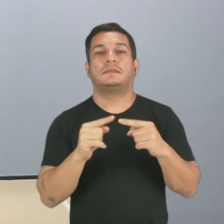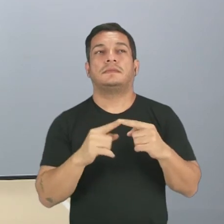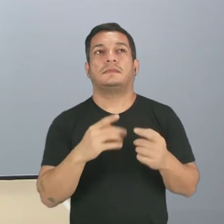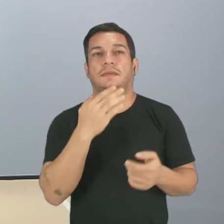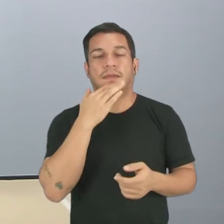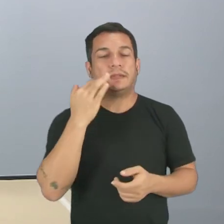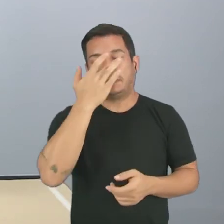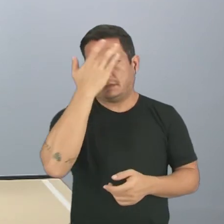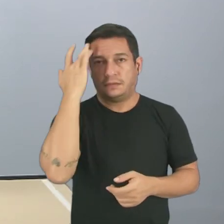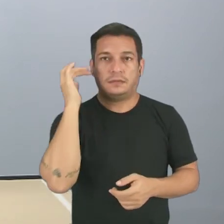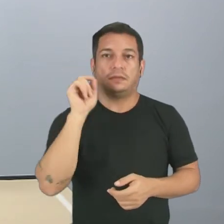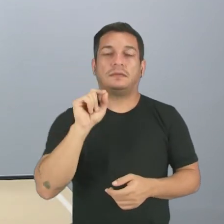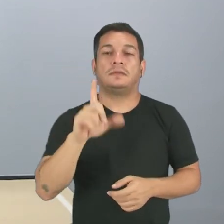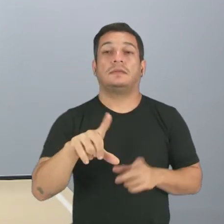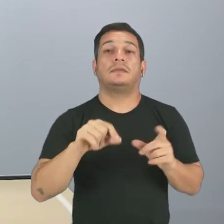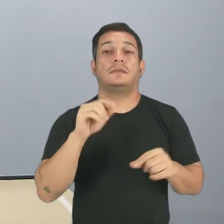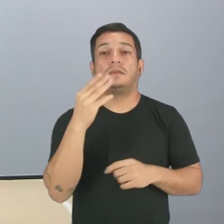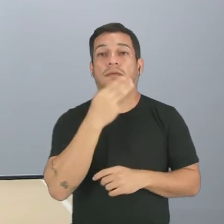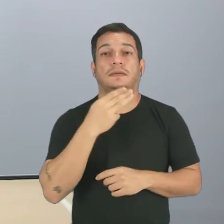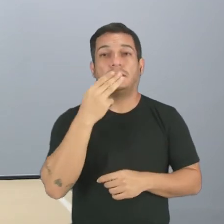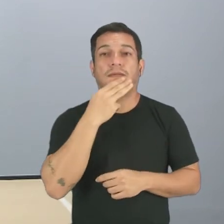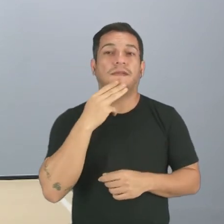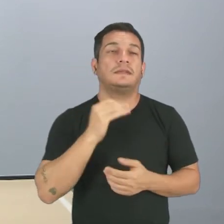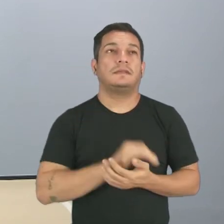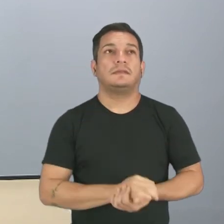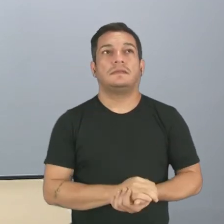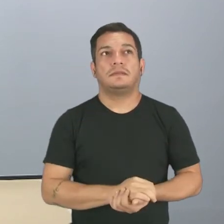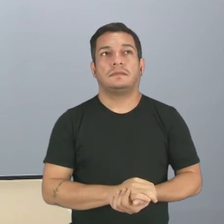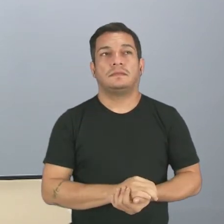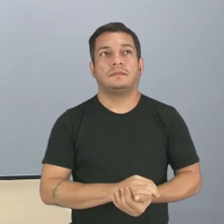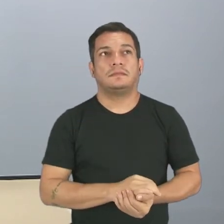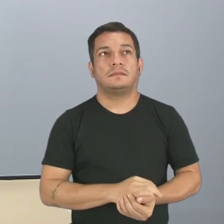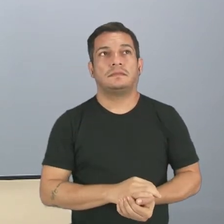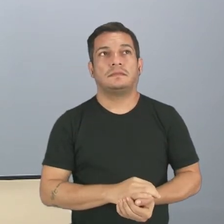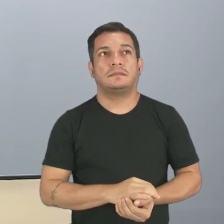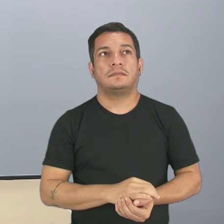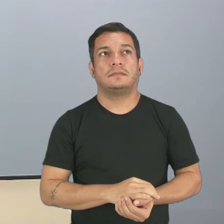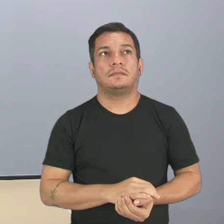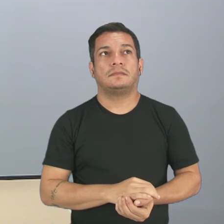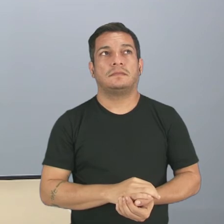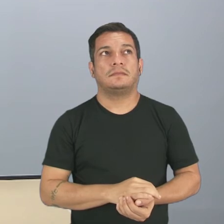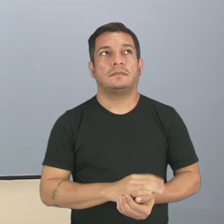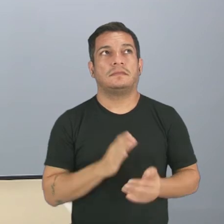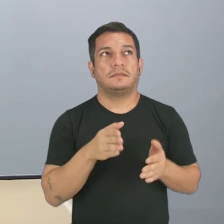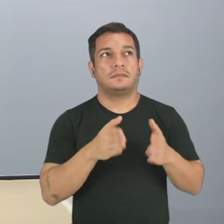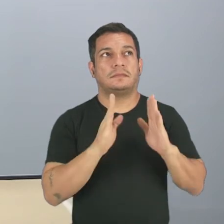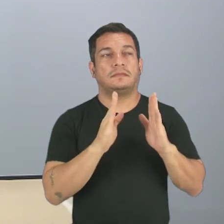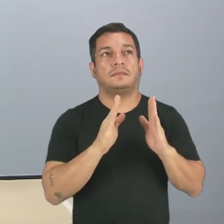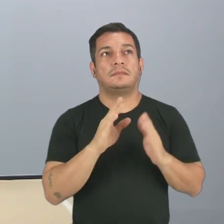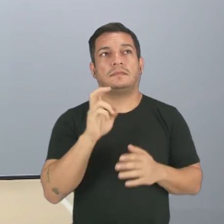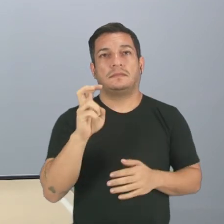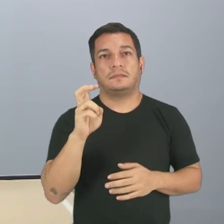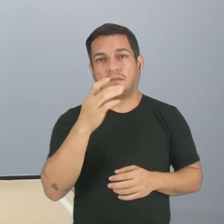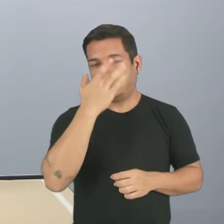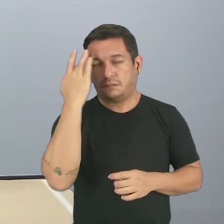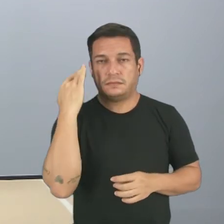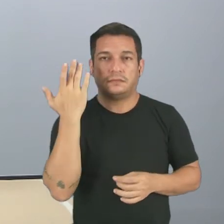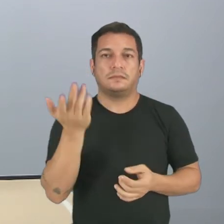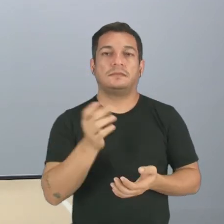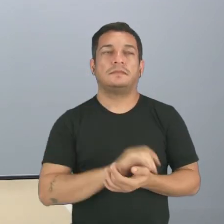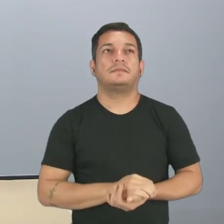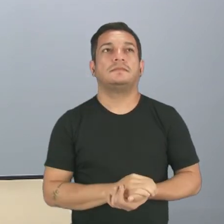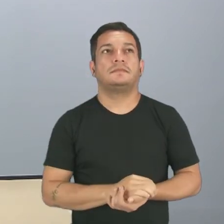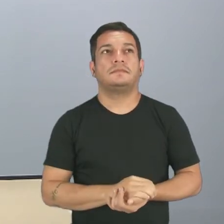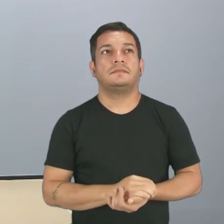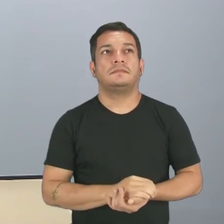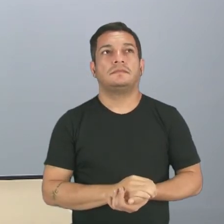de pessoas que escolheram aquele doce. Essa barrinha, 5 pessoas escolheram o